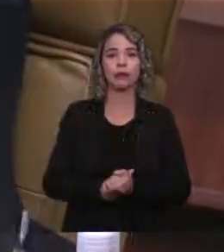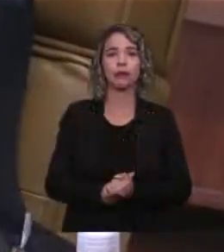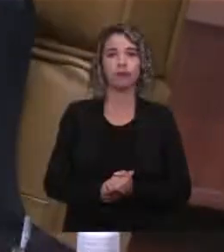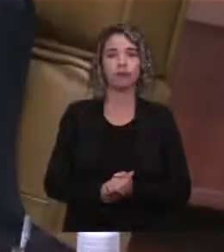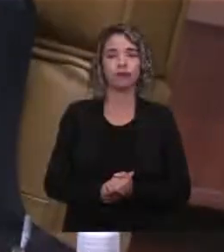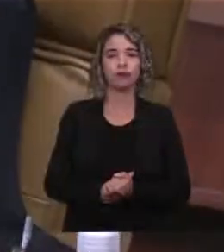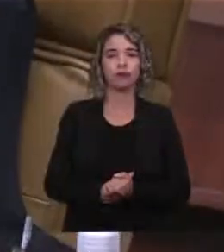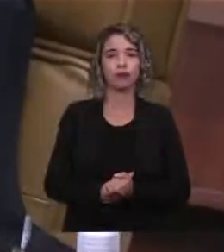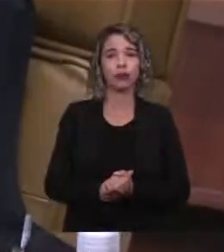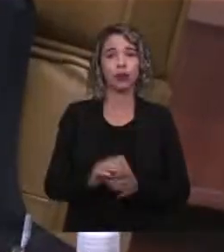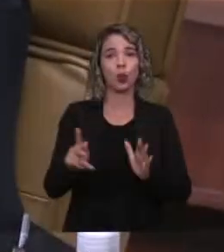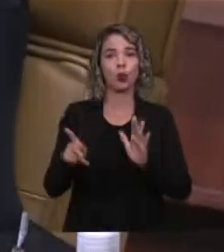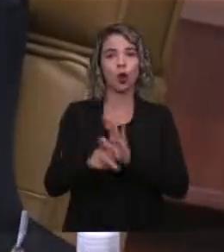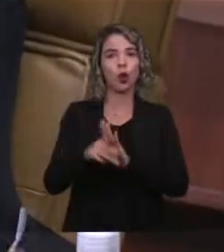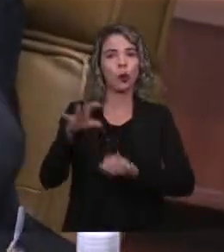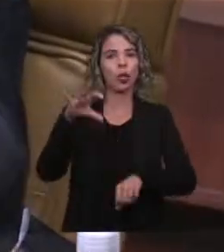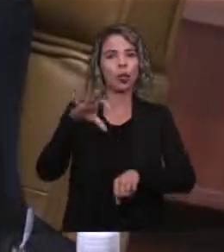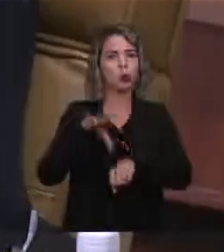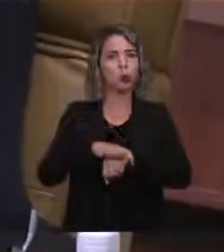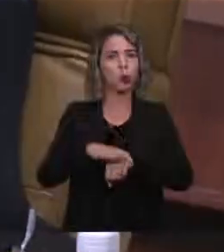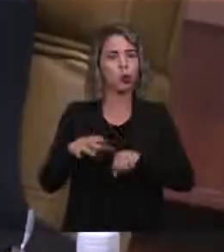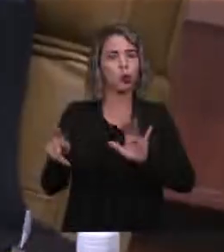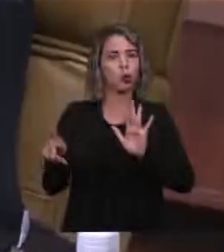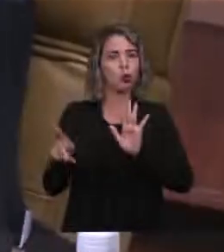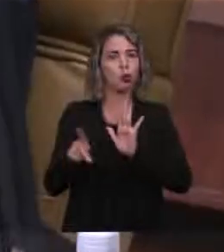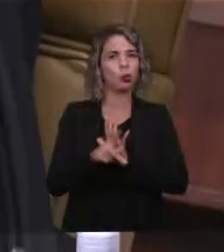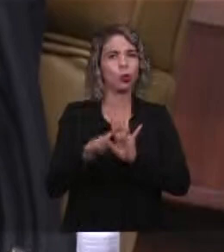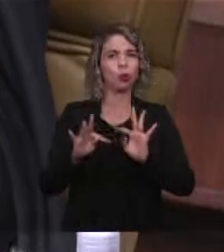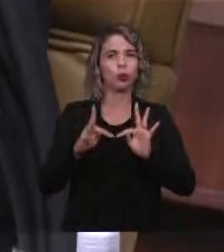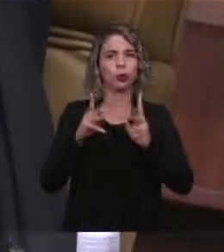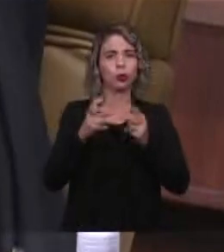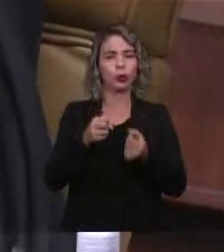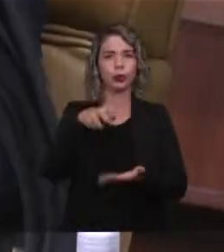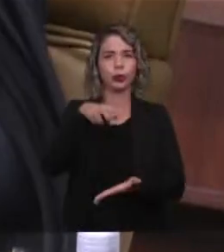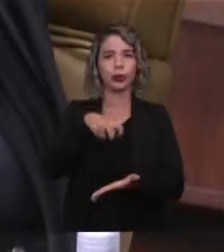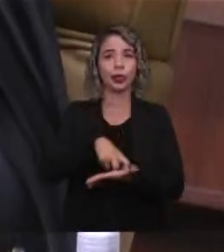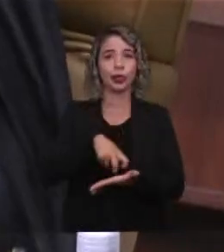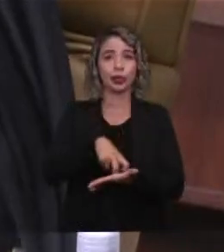as questões patrimoniais decorrentes das condenações,